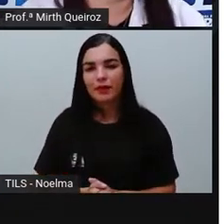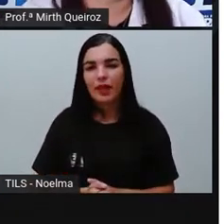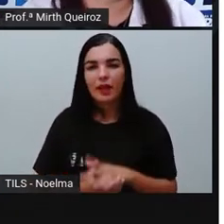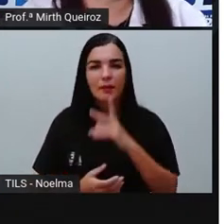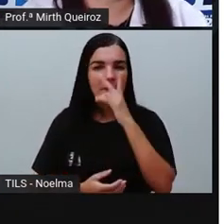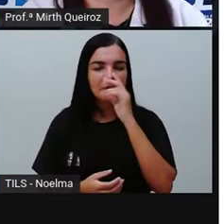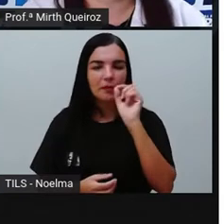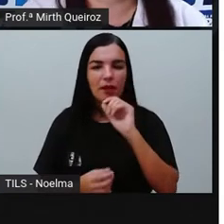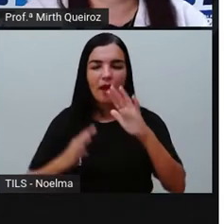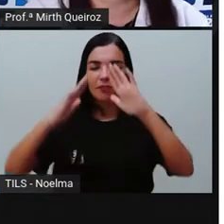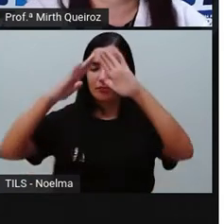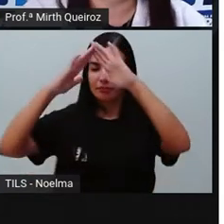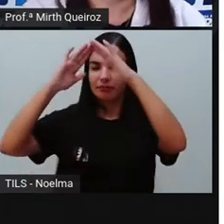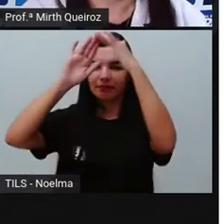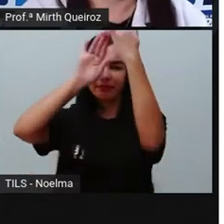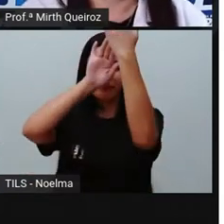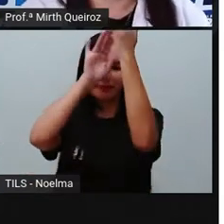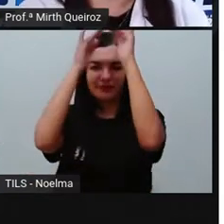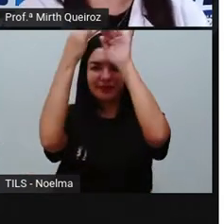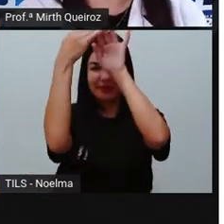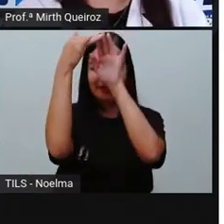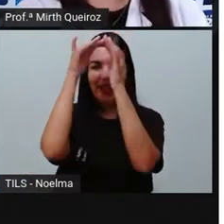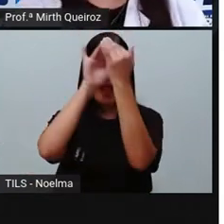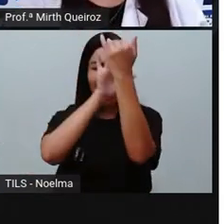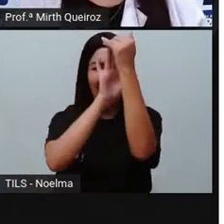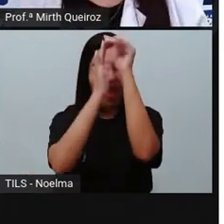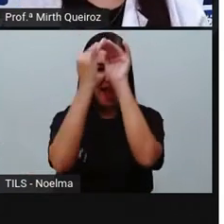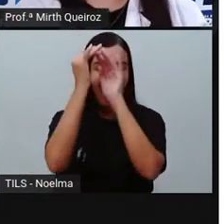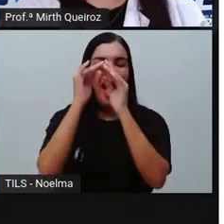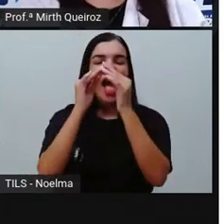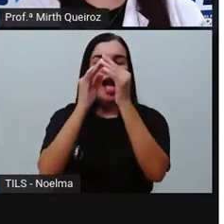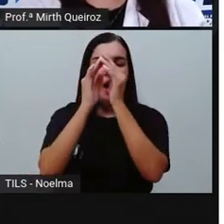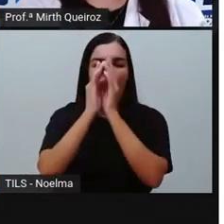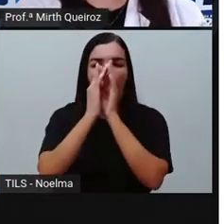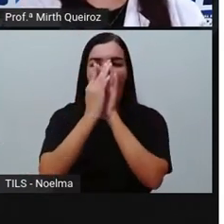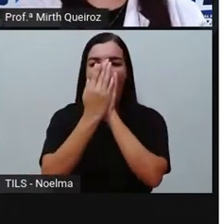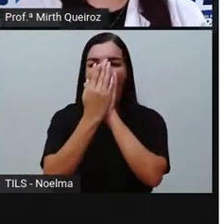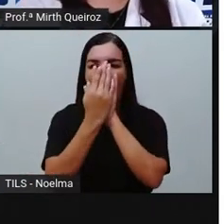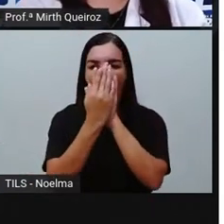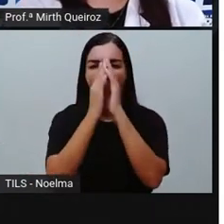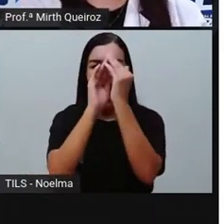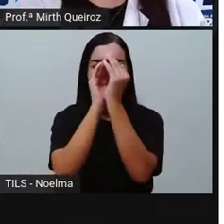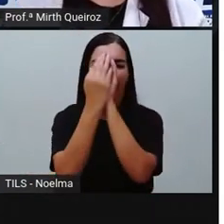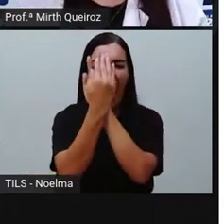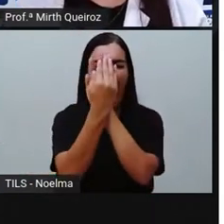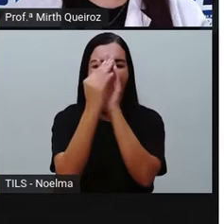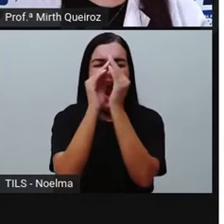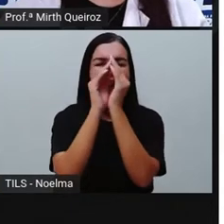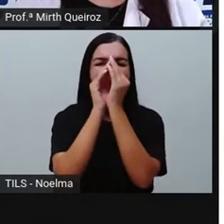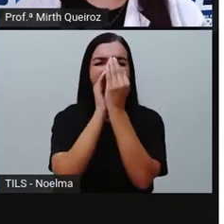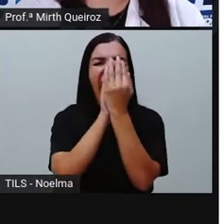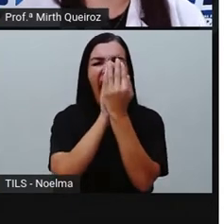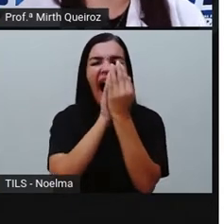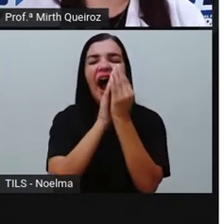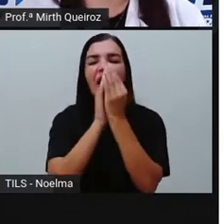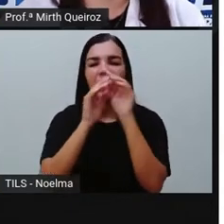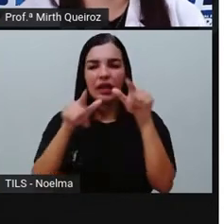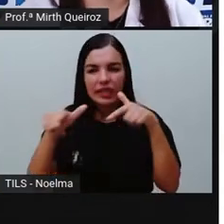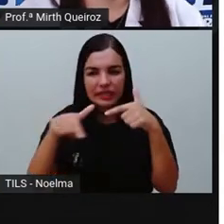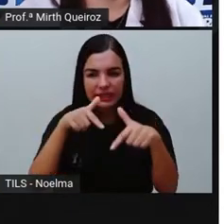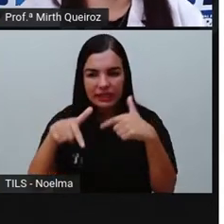balé, que gostam de jazz, né? Trabalha muito a questão da postura, né? Trabalha o equilíbrio também